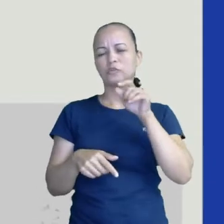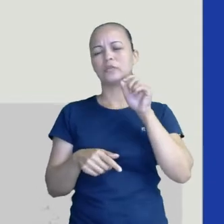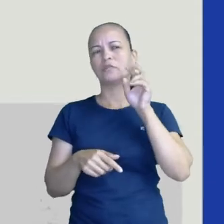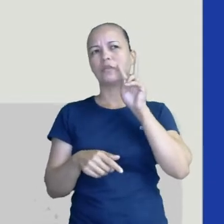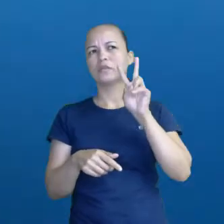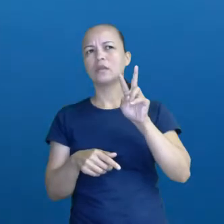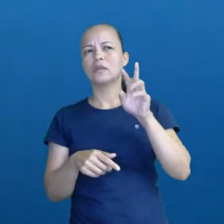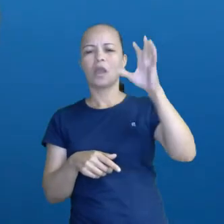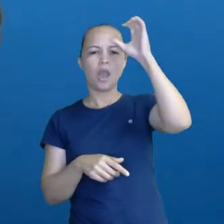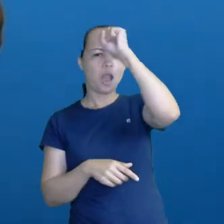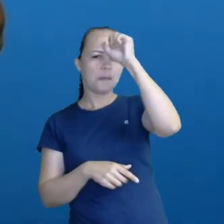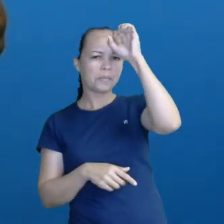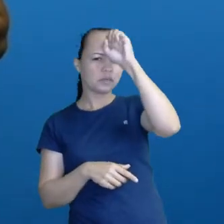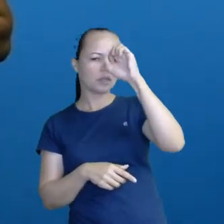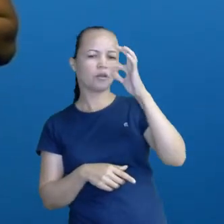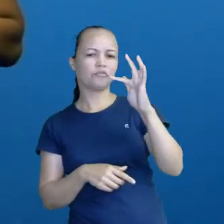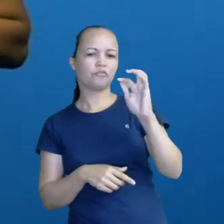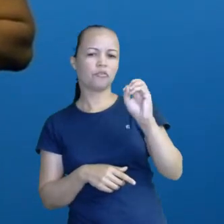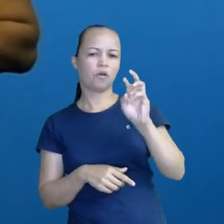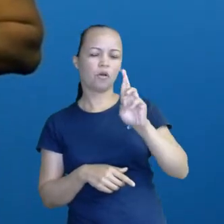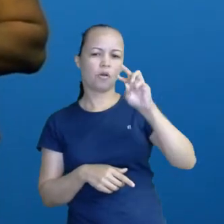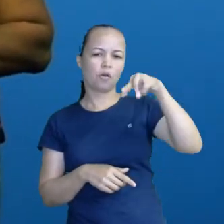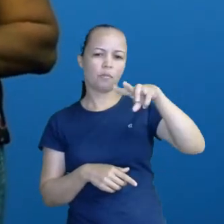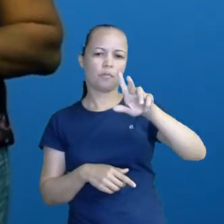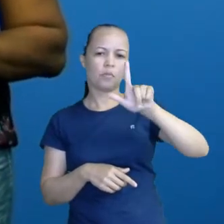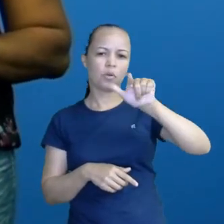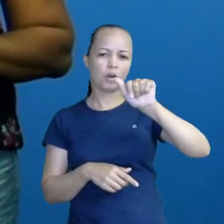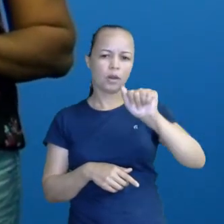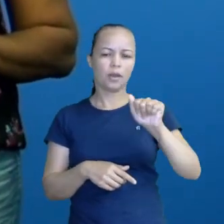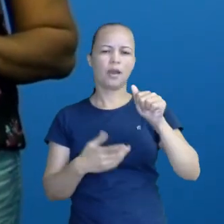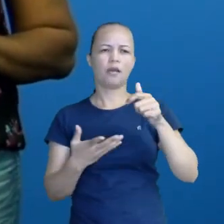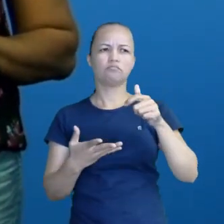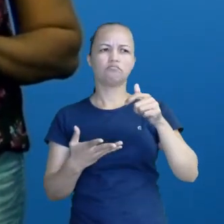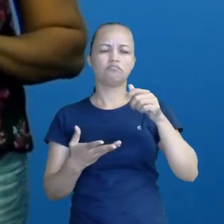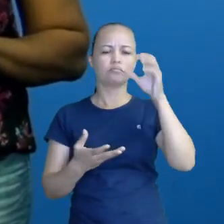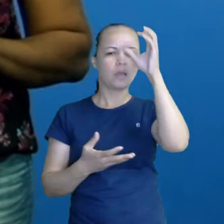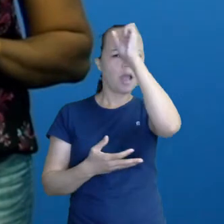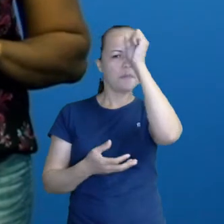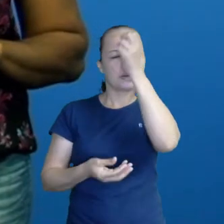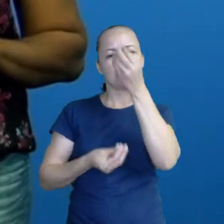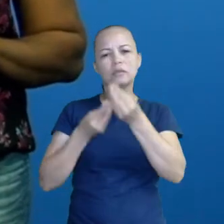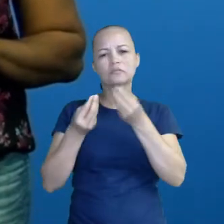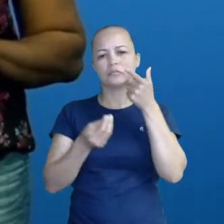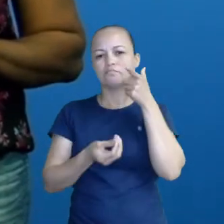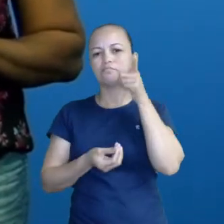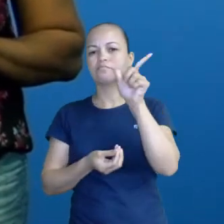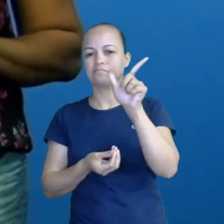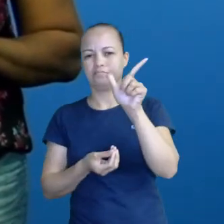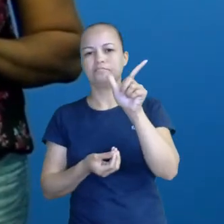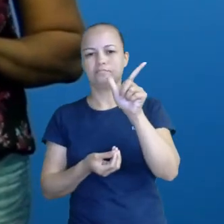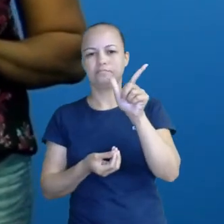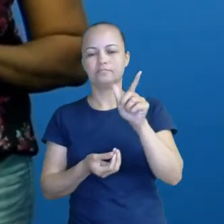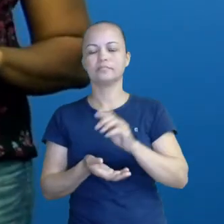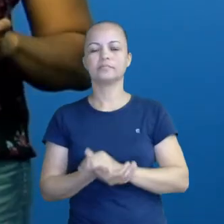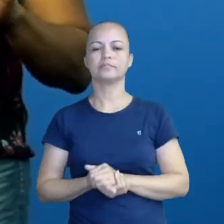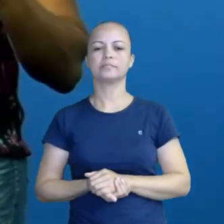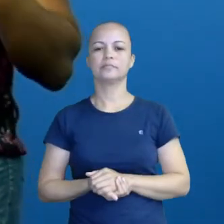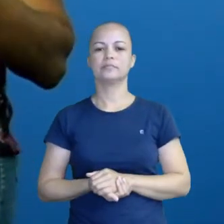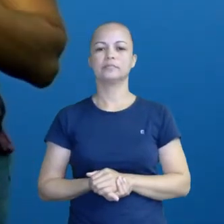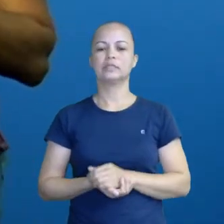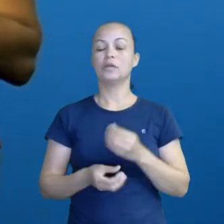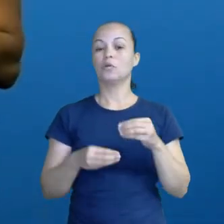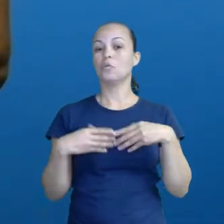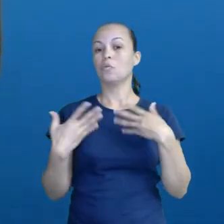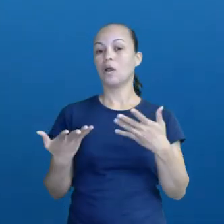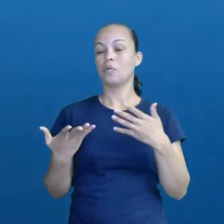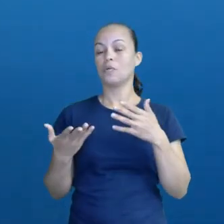que aprender a forma aprendendo a fórmula né você vai conseguir Tá certo